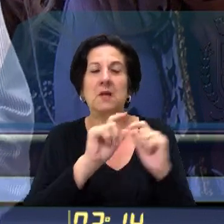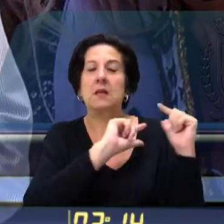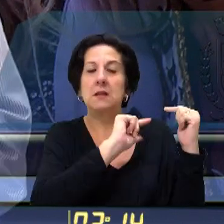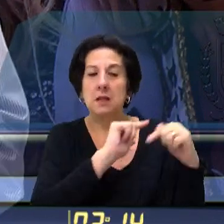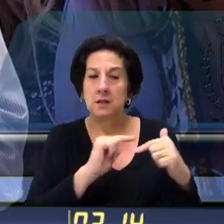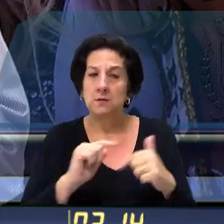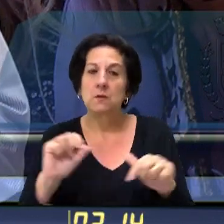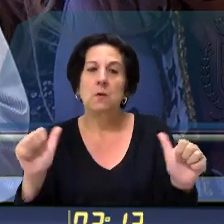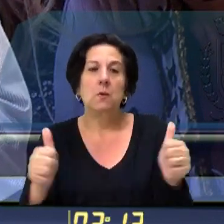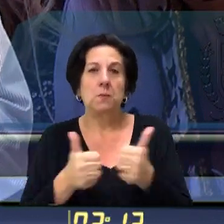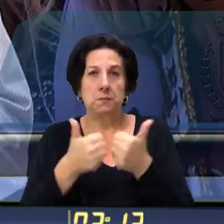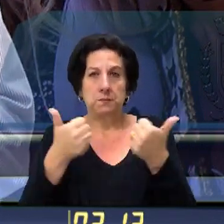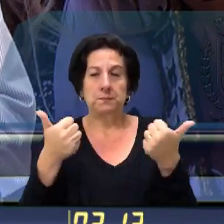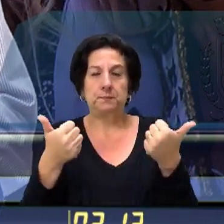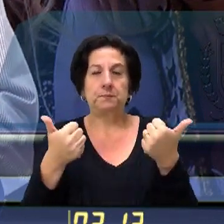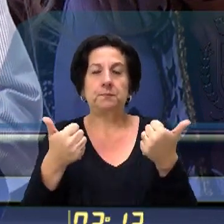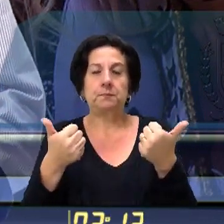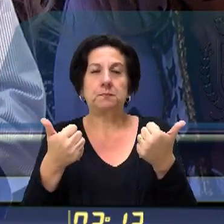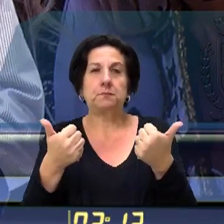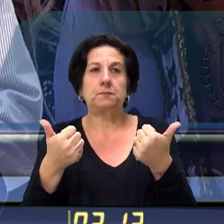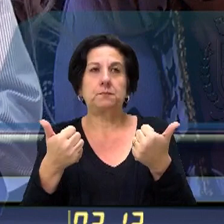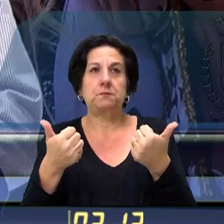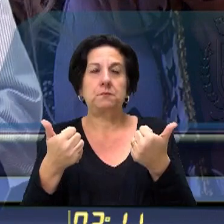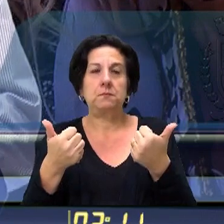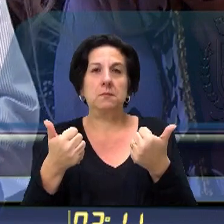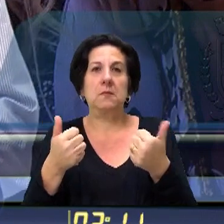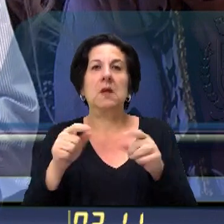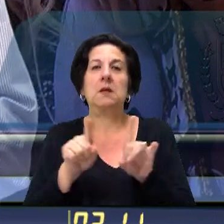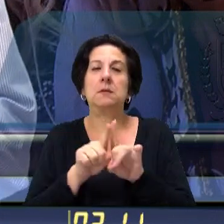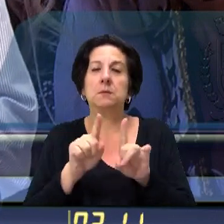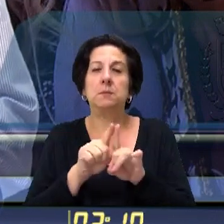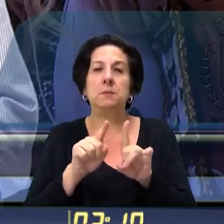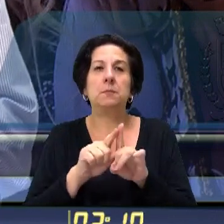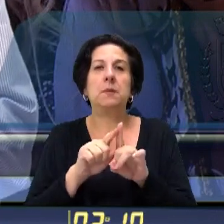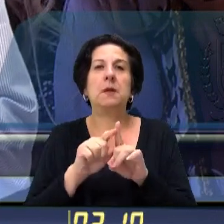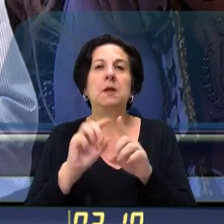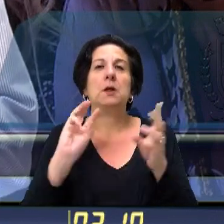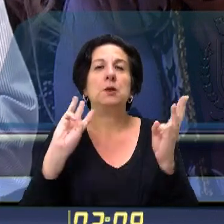tradicional Oktoberfest. Além dos shows,